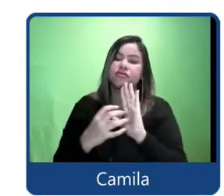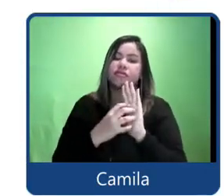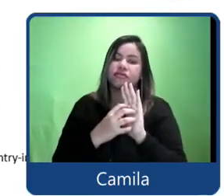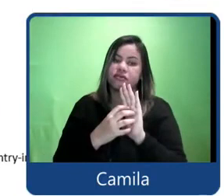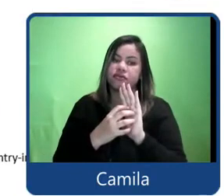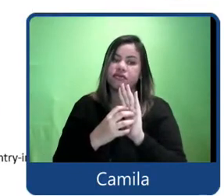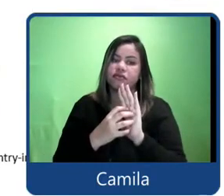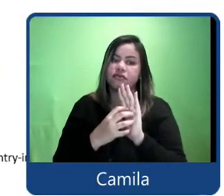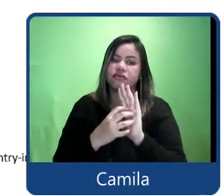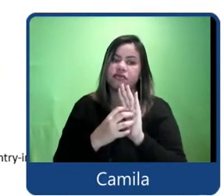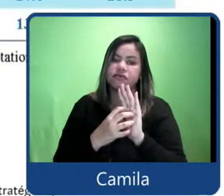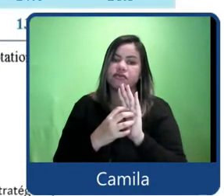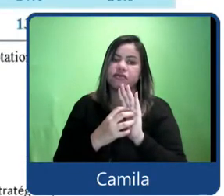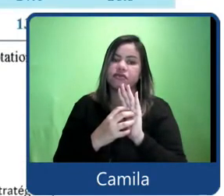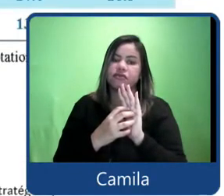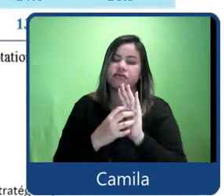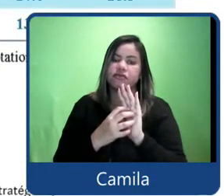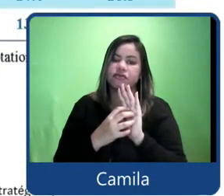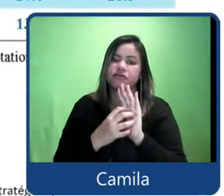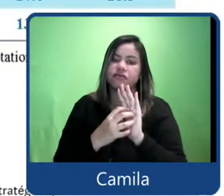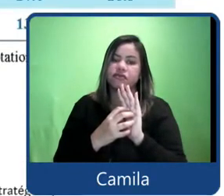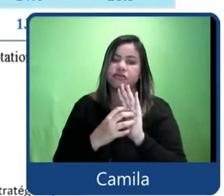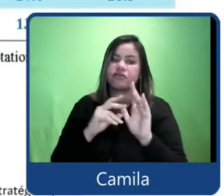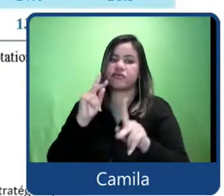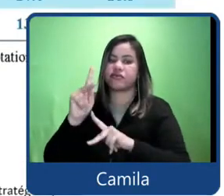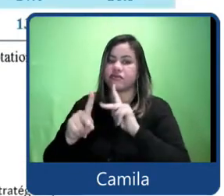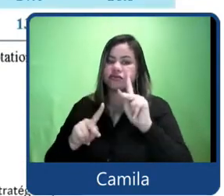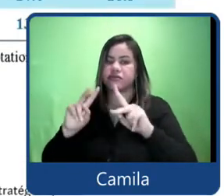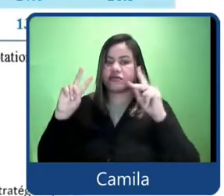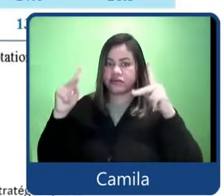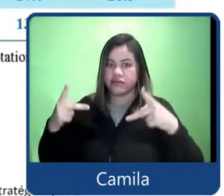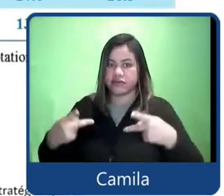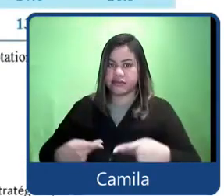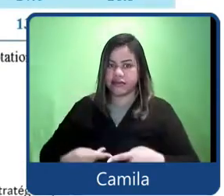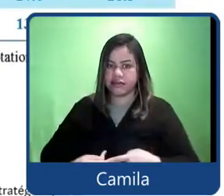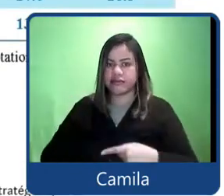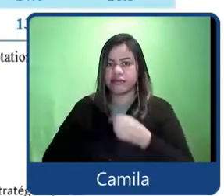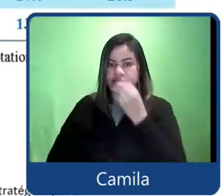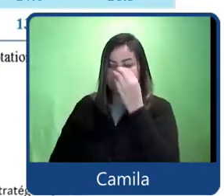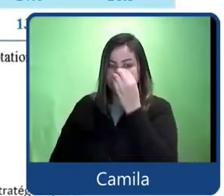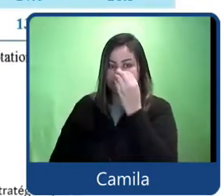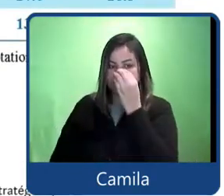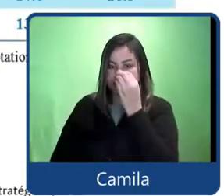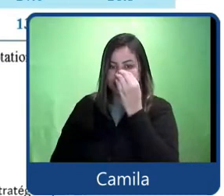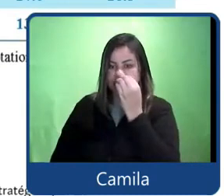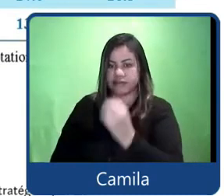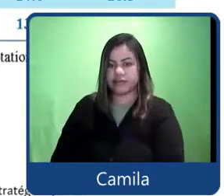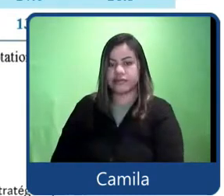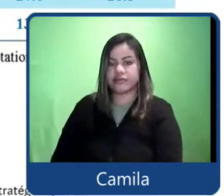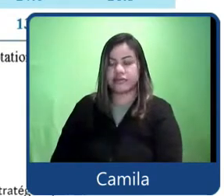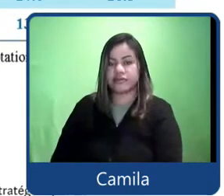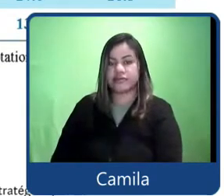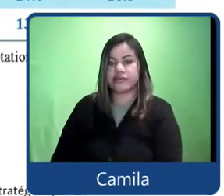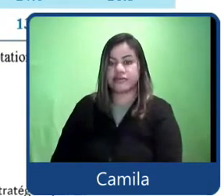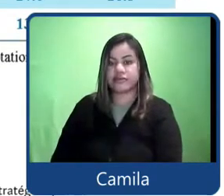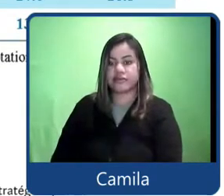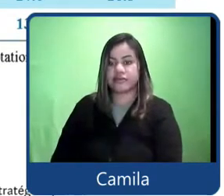sobre as populações humanas, né. Então, vai ter que ser